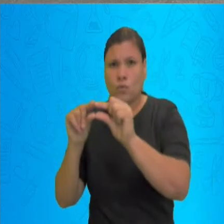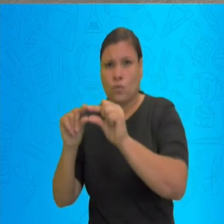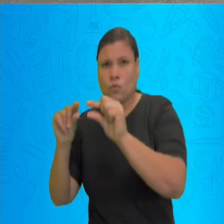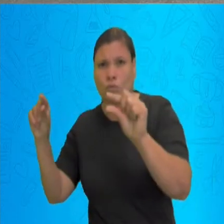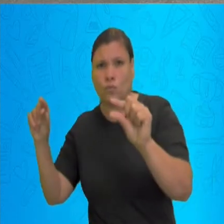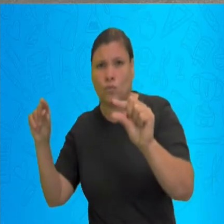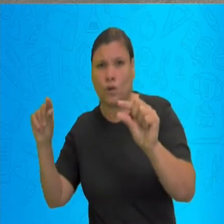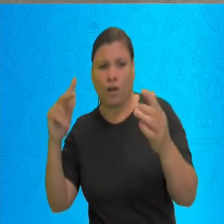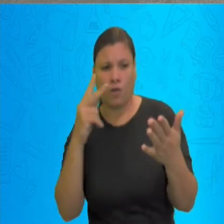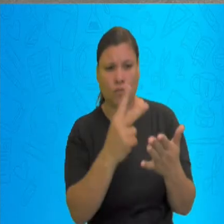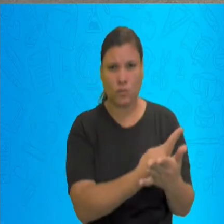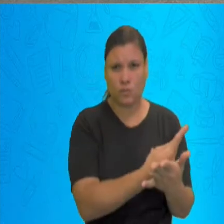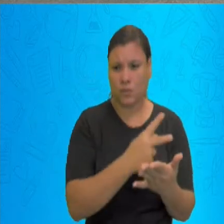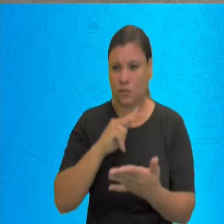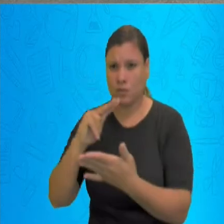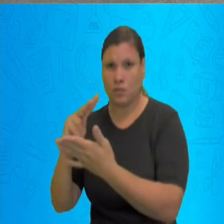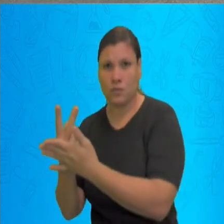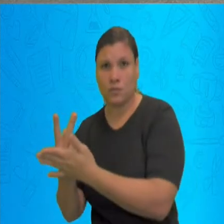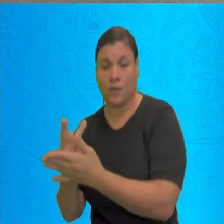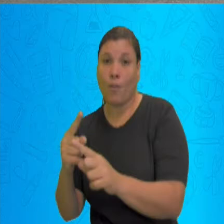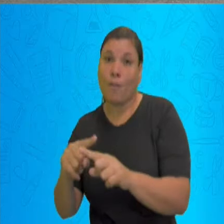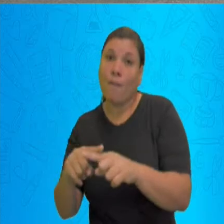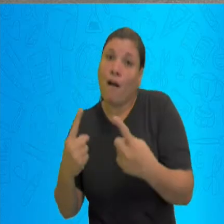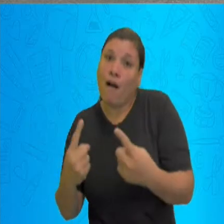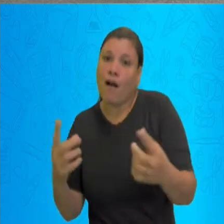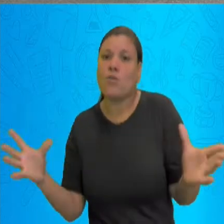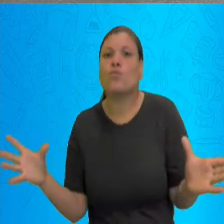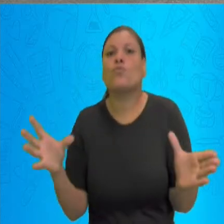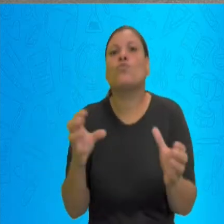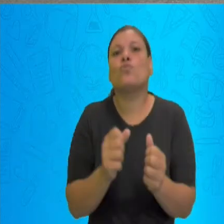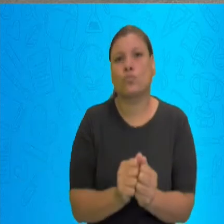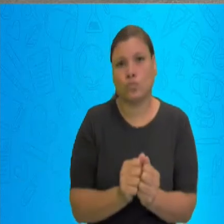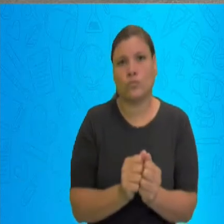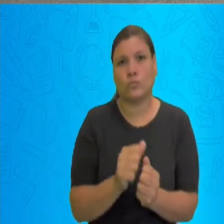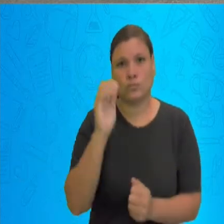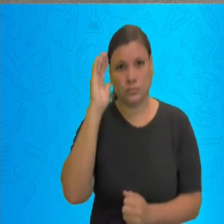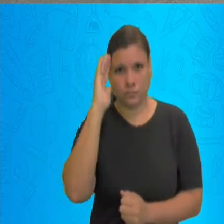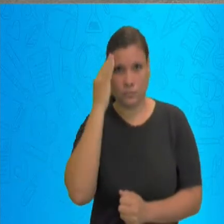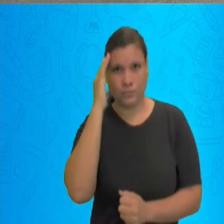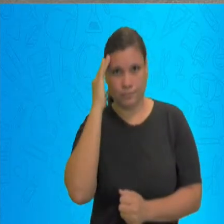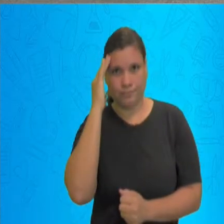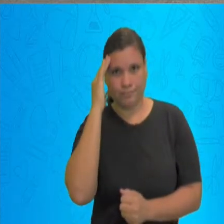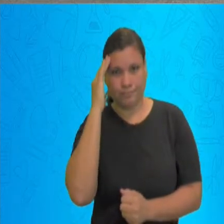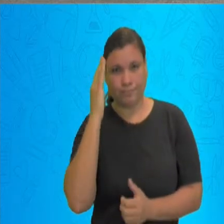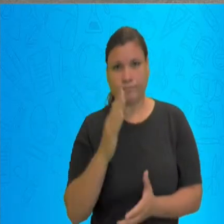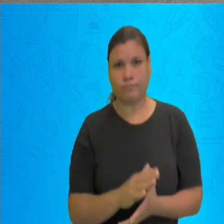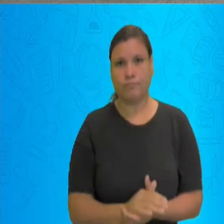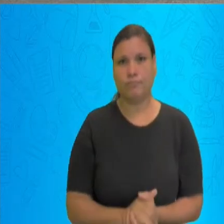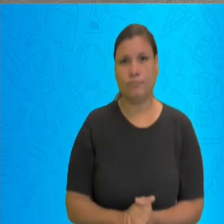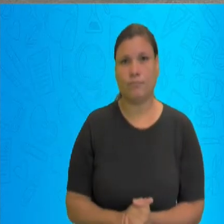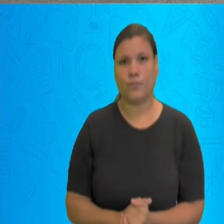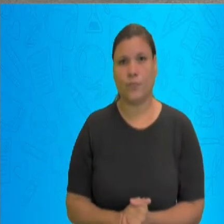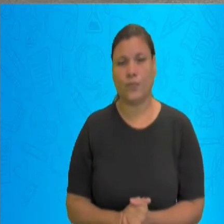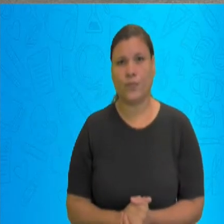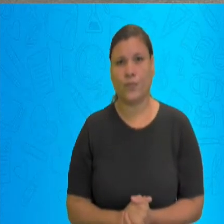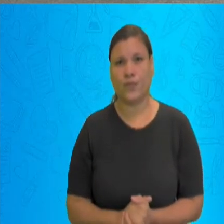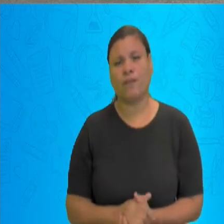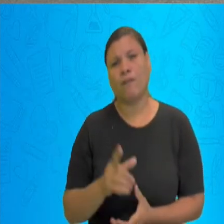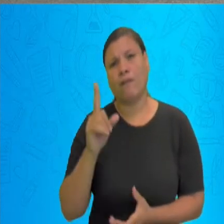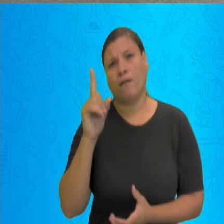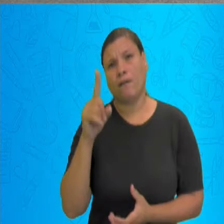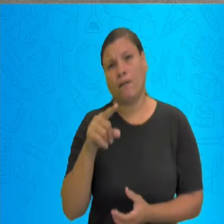Bem, eu já sei que o pretérito perfeito é uma